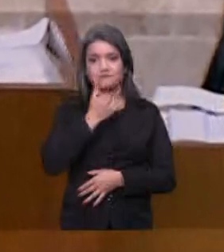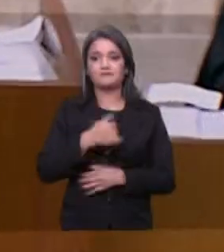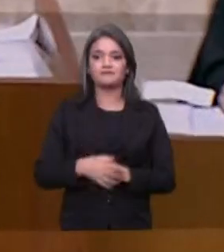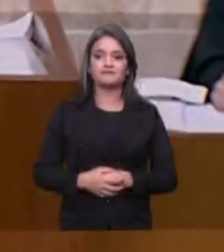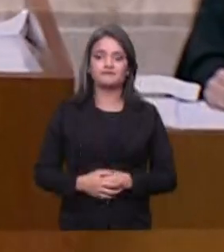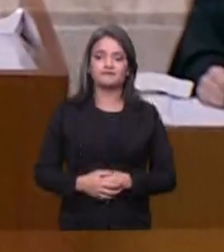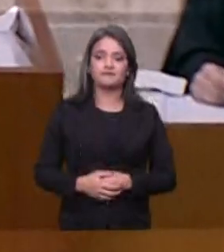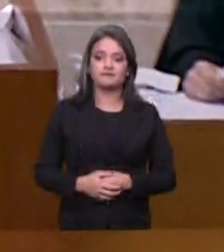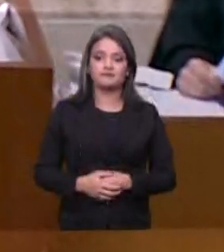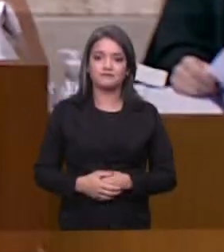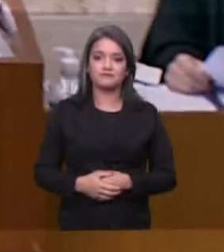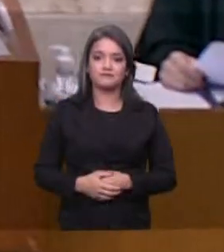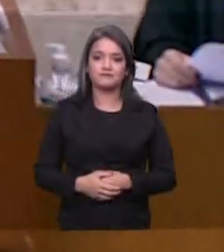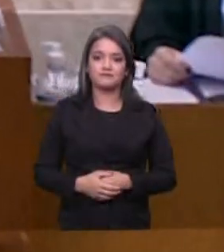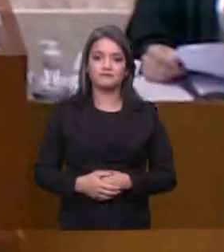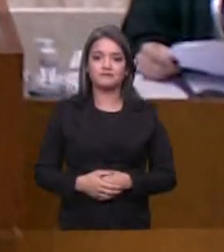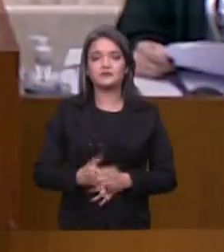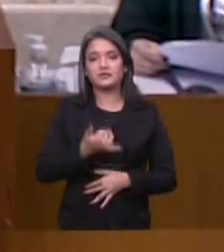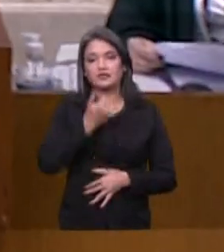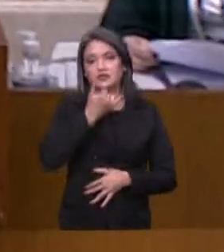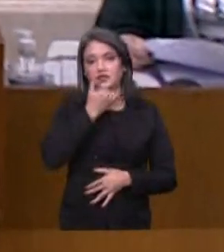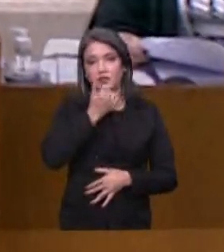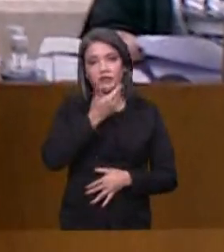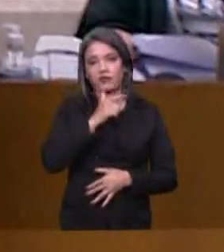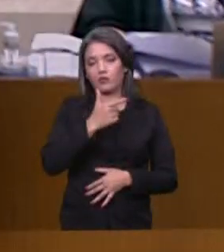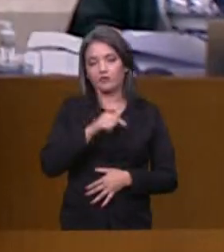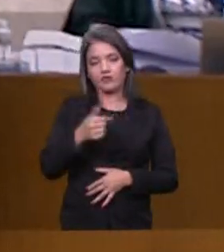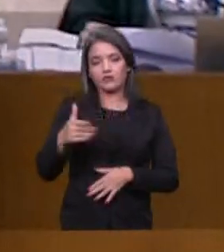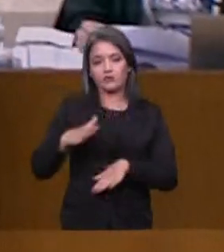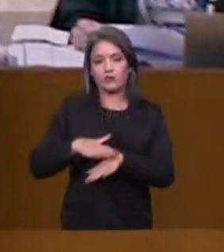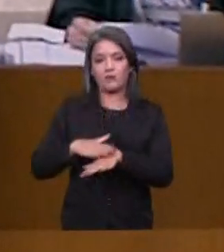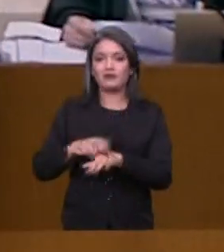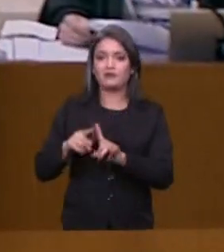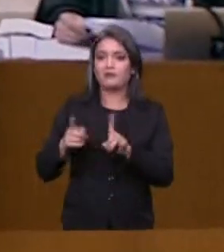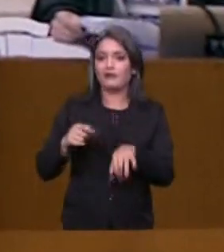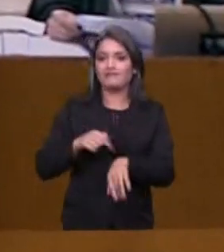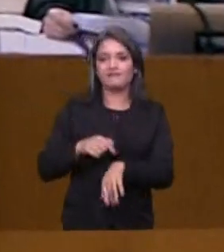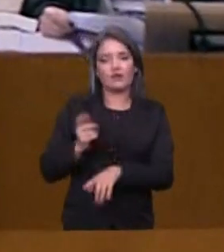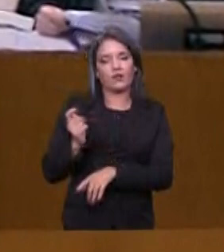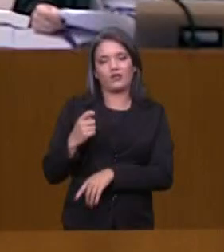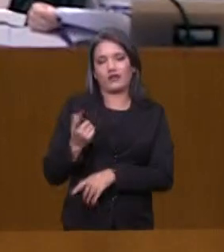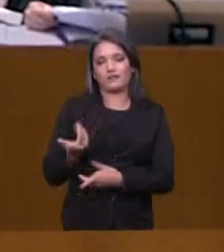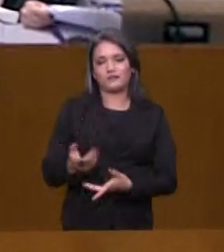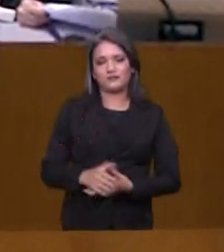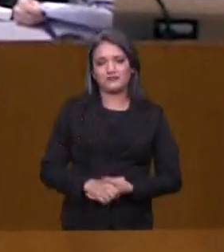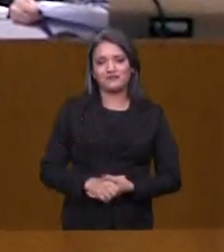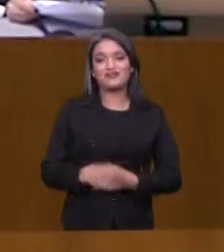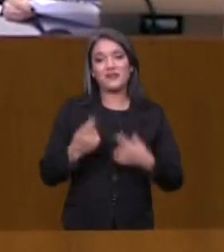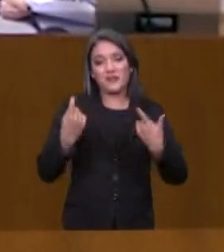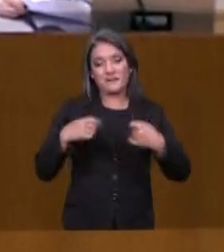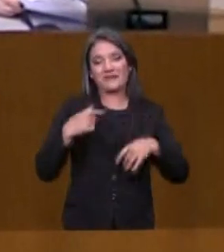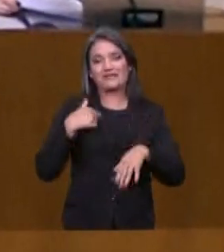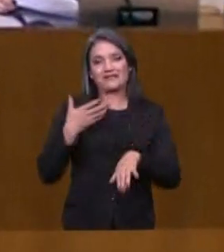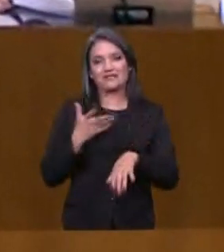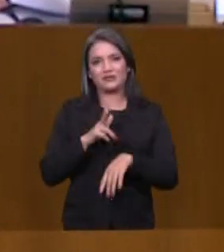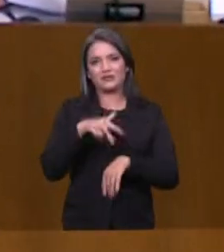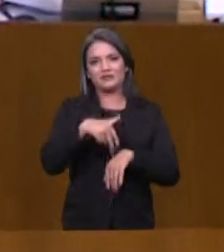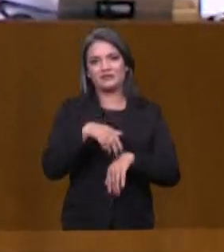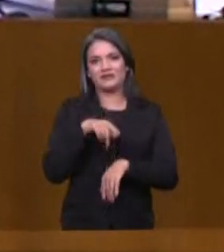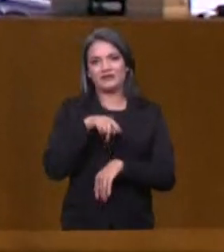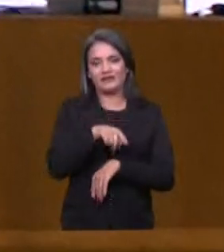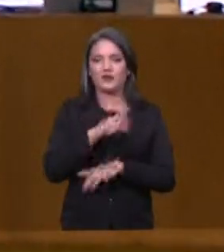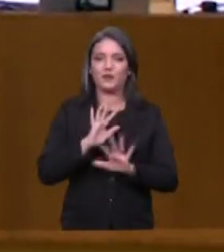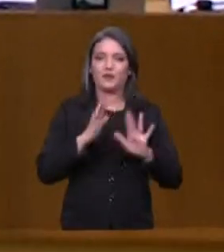né, não fazermos o segundo tempo, mas, de fato, eu não tenho condições de deixar de comparecer